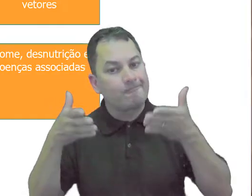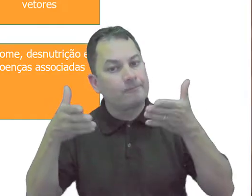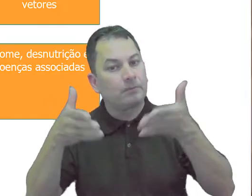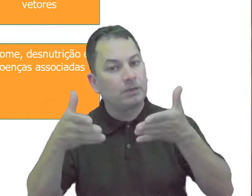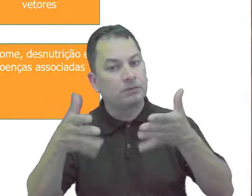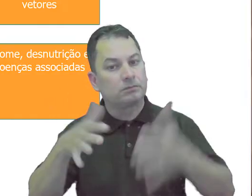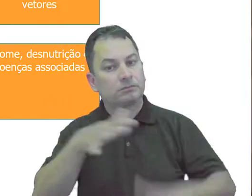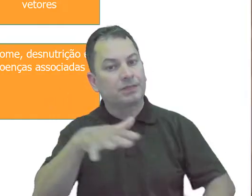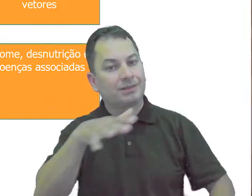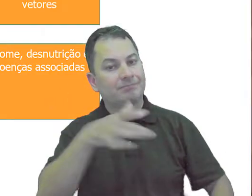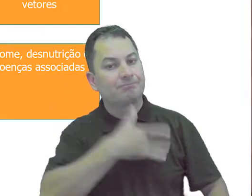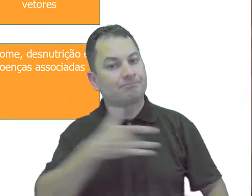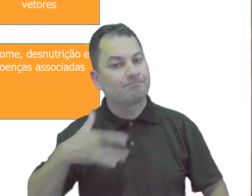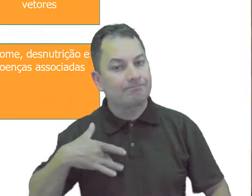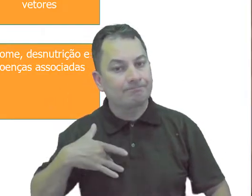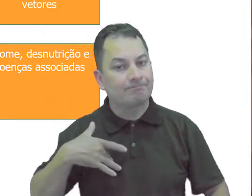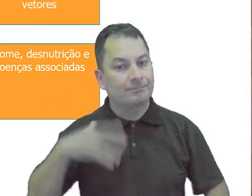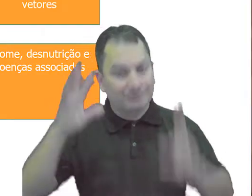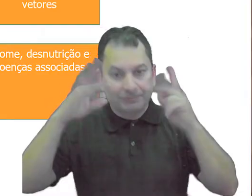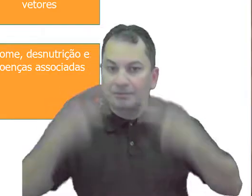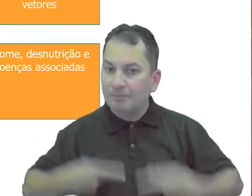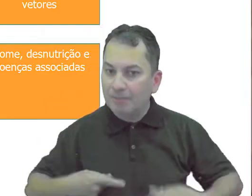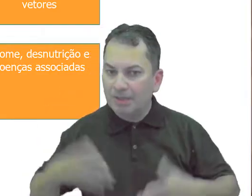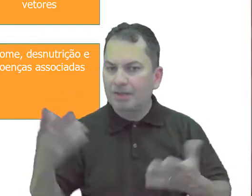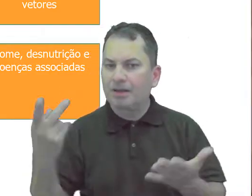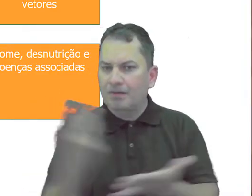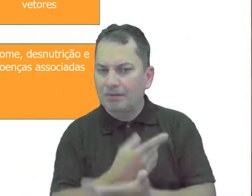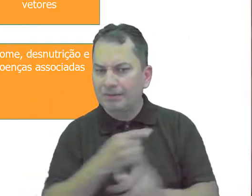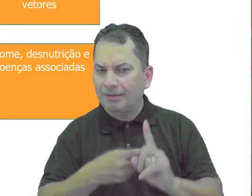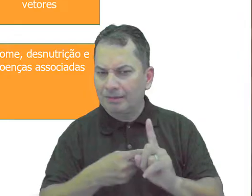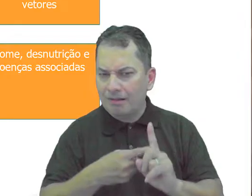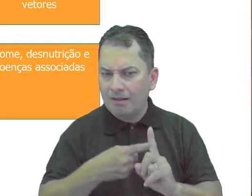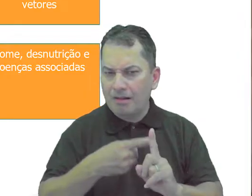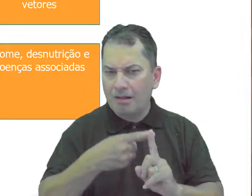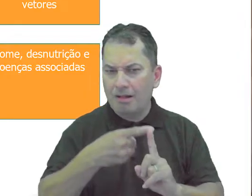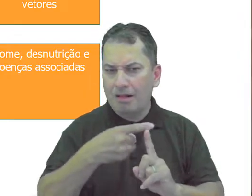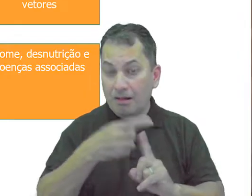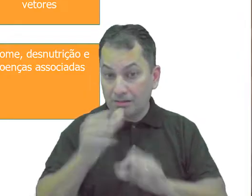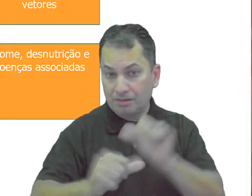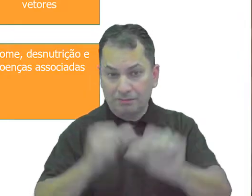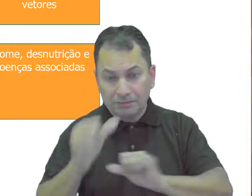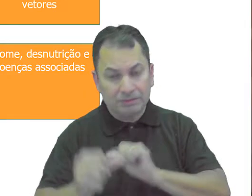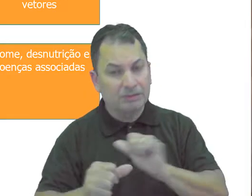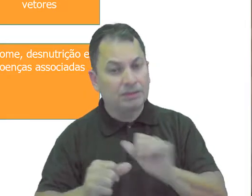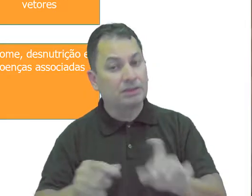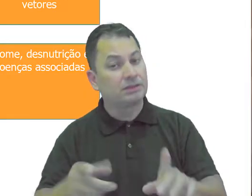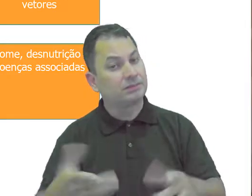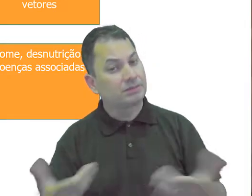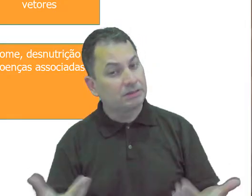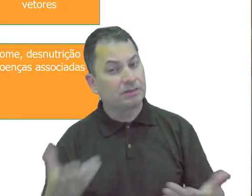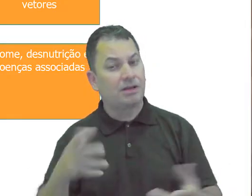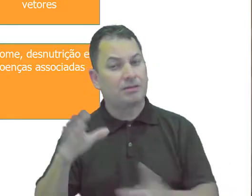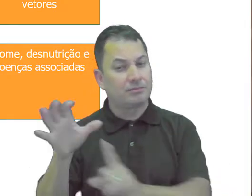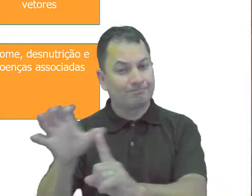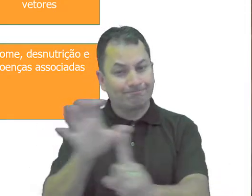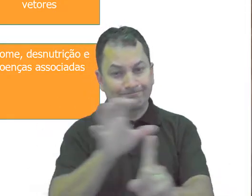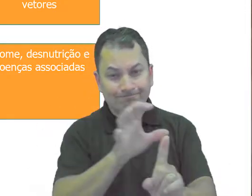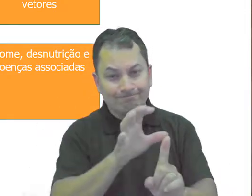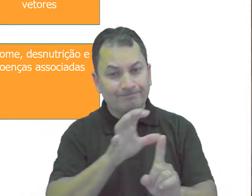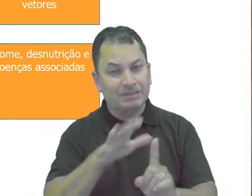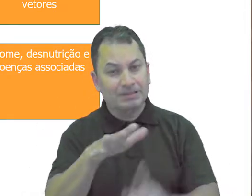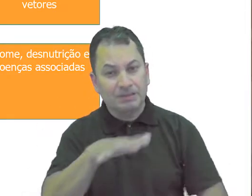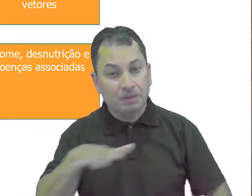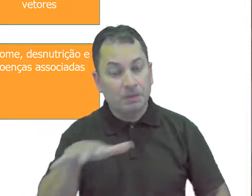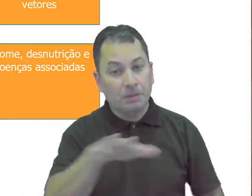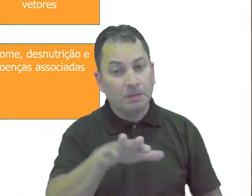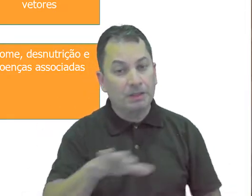de mudanças de temperatura, de umidade, de precipitação e acabam impactando tanto o